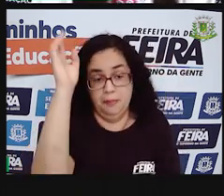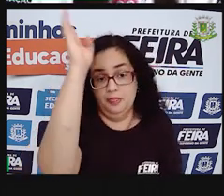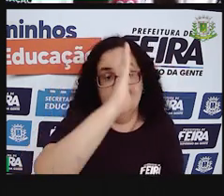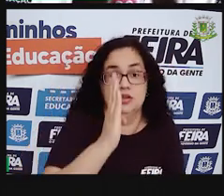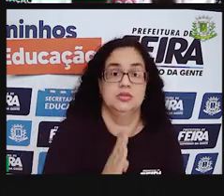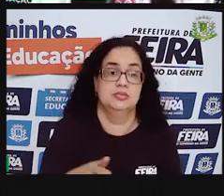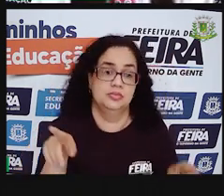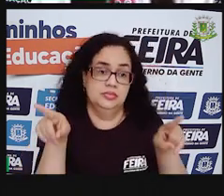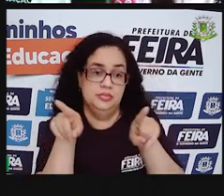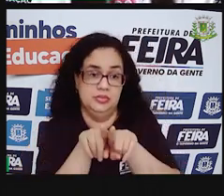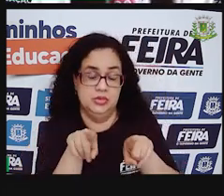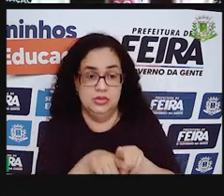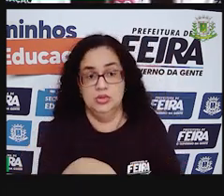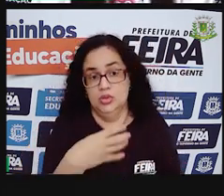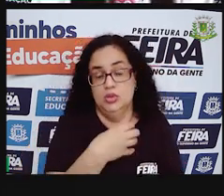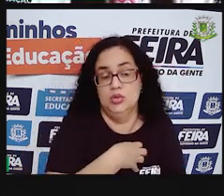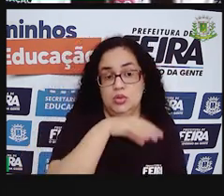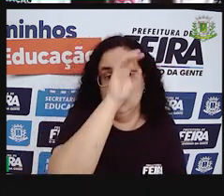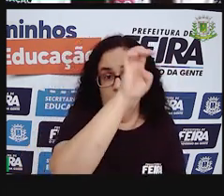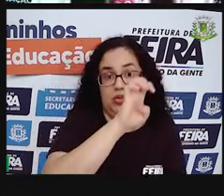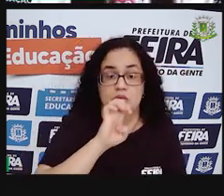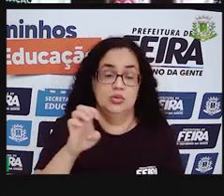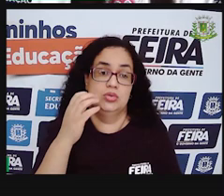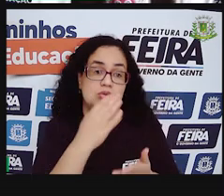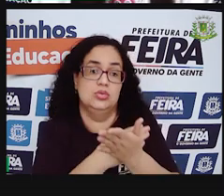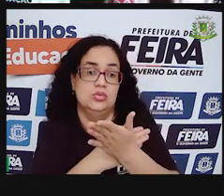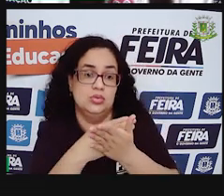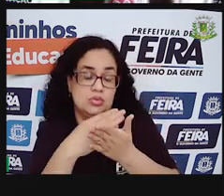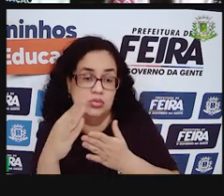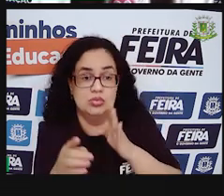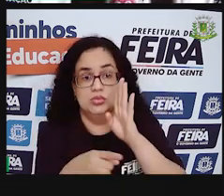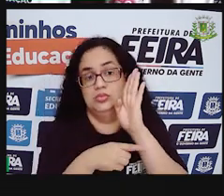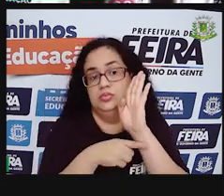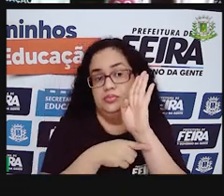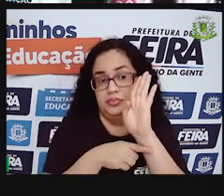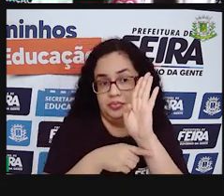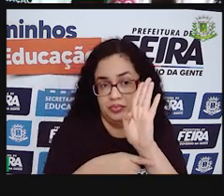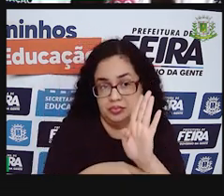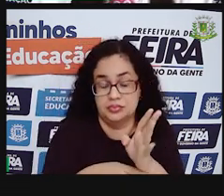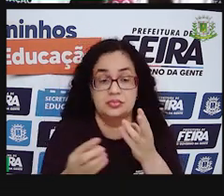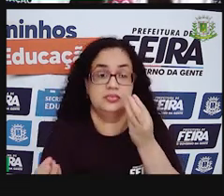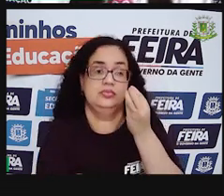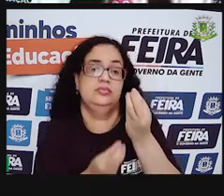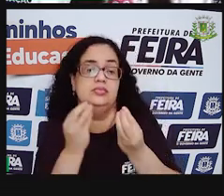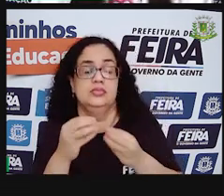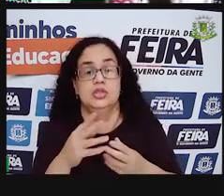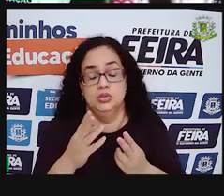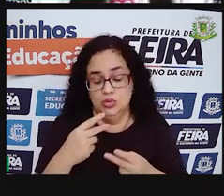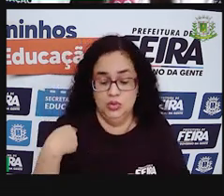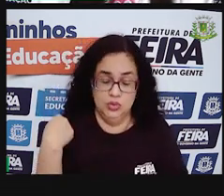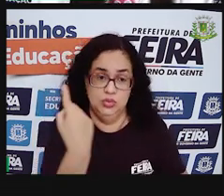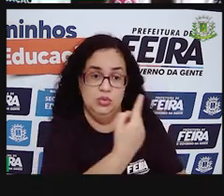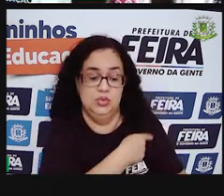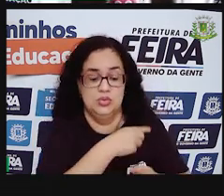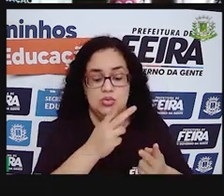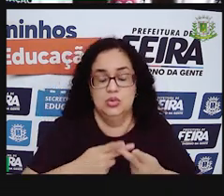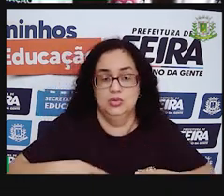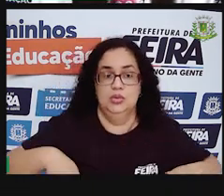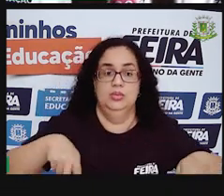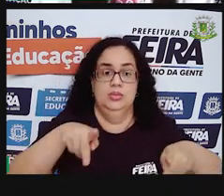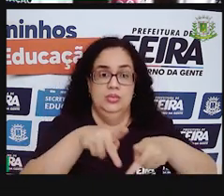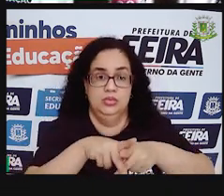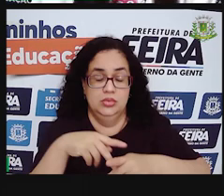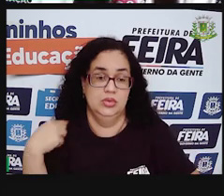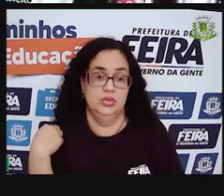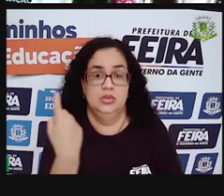país e também ao nosso estado, e começaram a dar suas contribuições com a formação do nosso povo, né, com a formação da